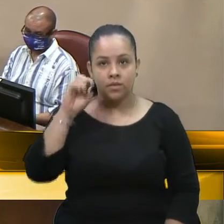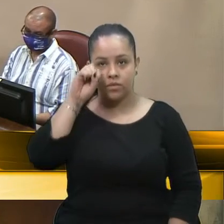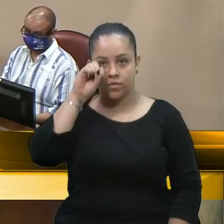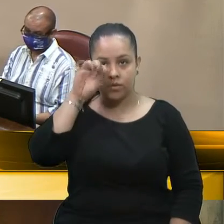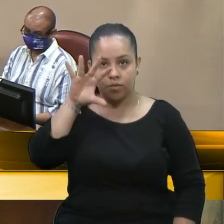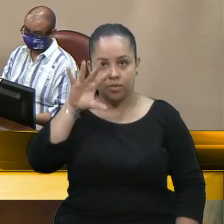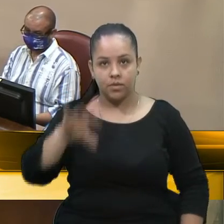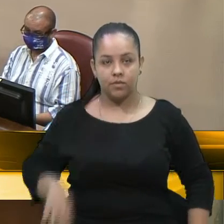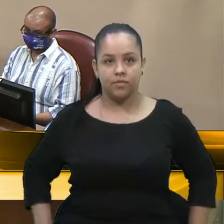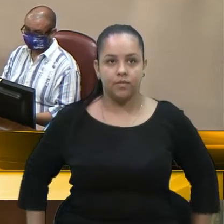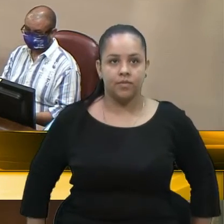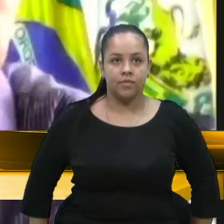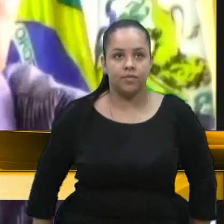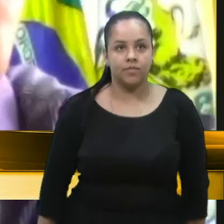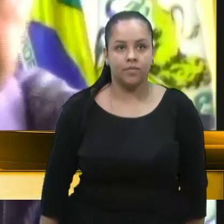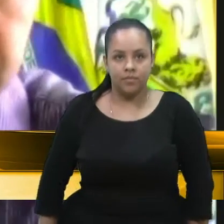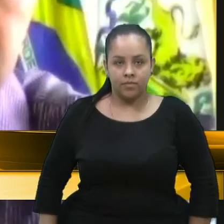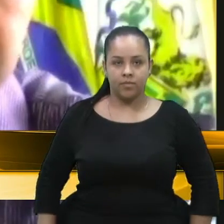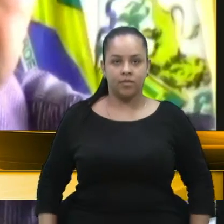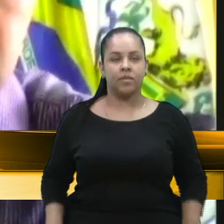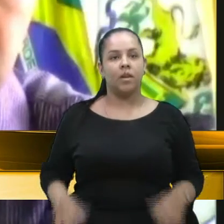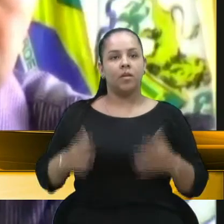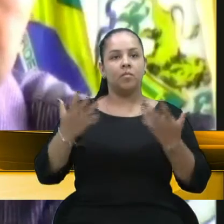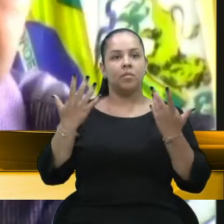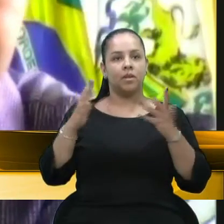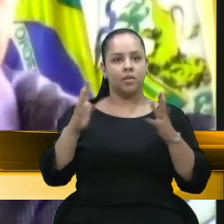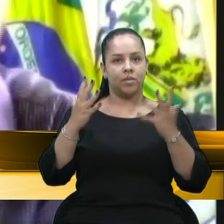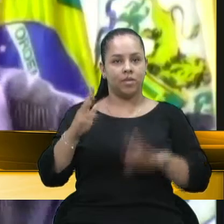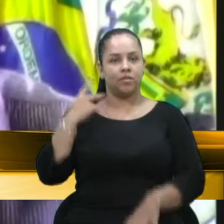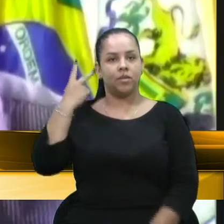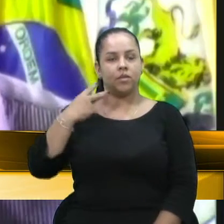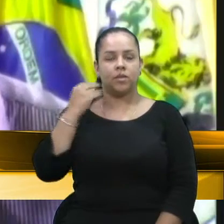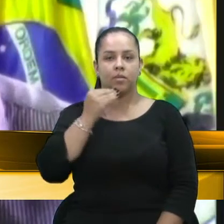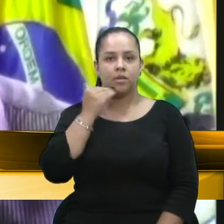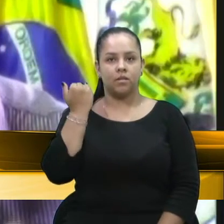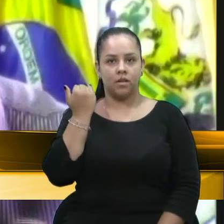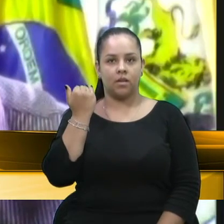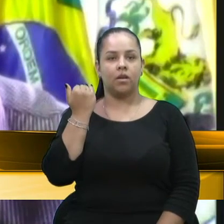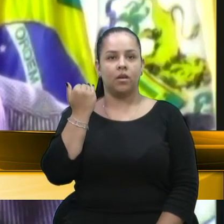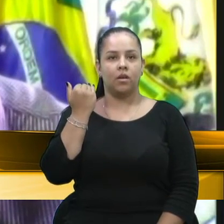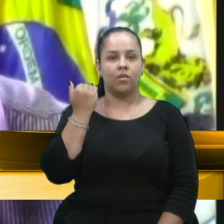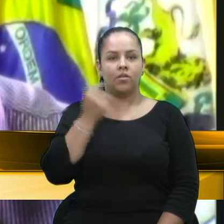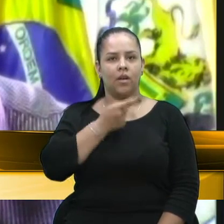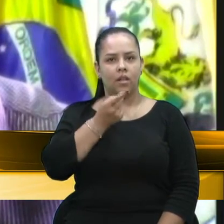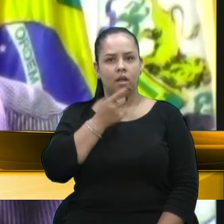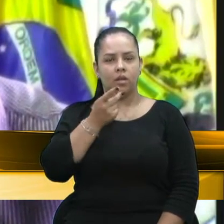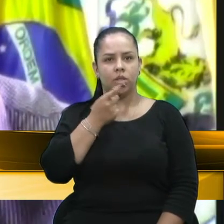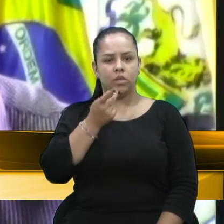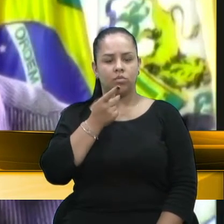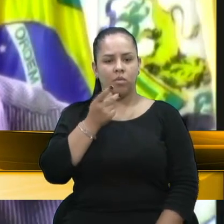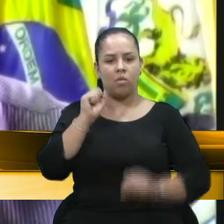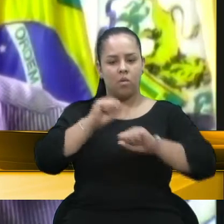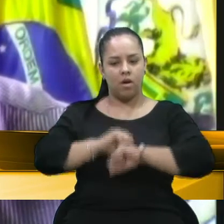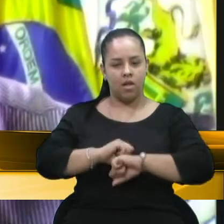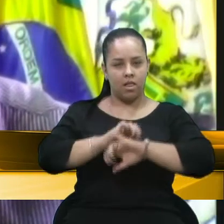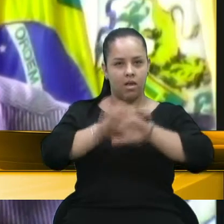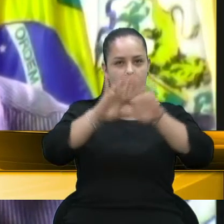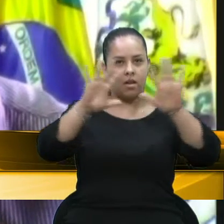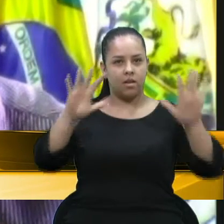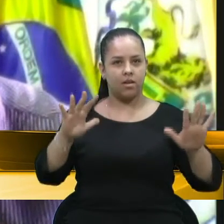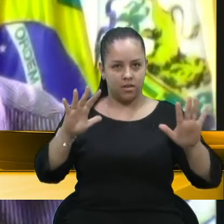favor. Parabéns, vereadora Marisol. Traz de uma forma bem objetiva e bem clara qual